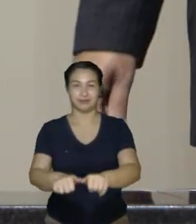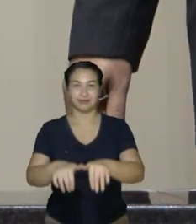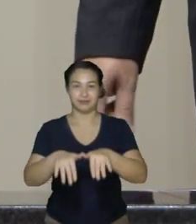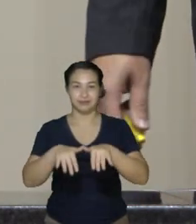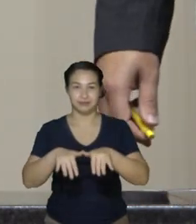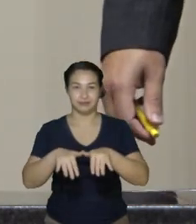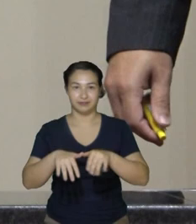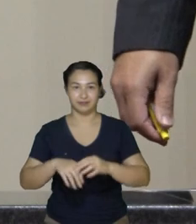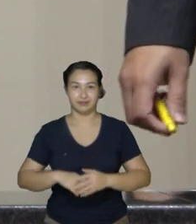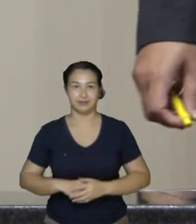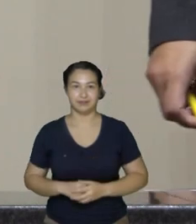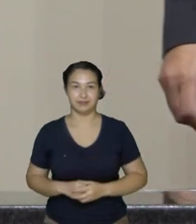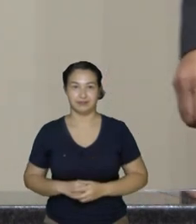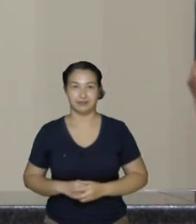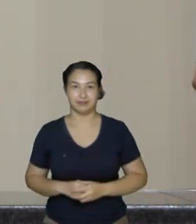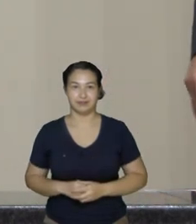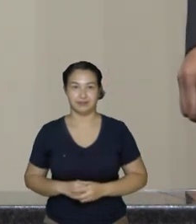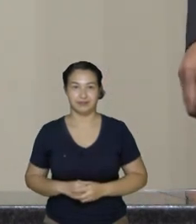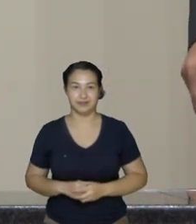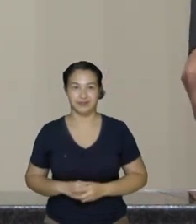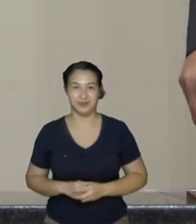sessão.